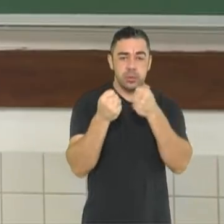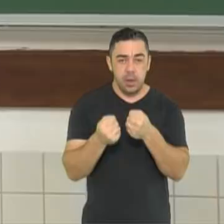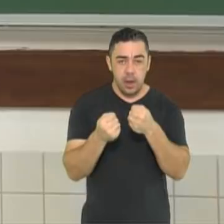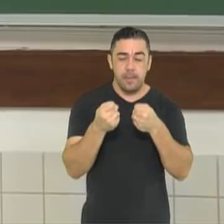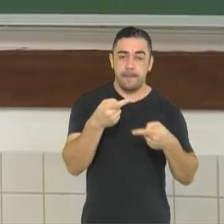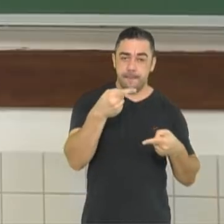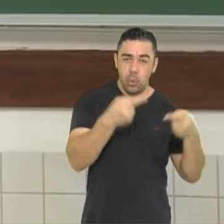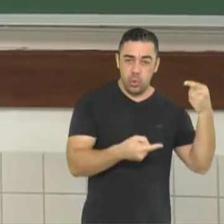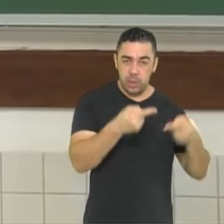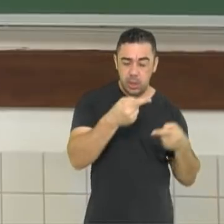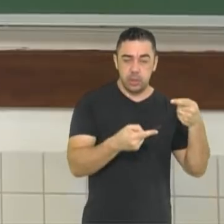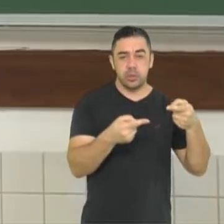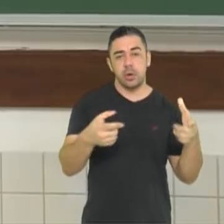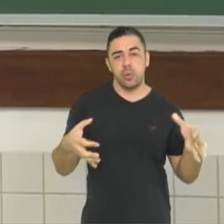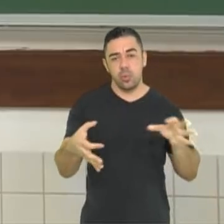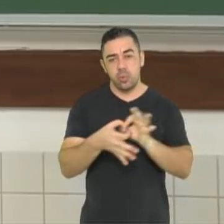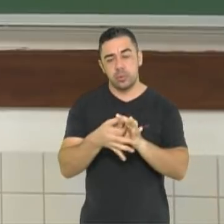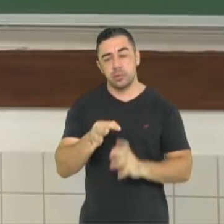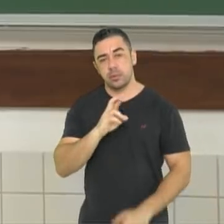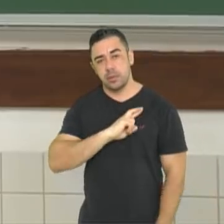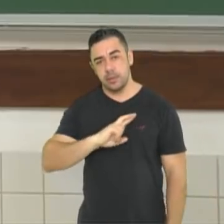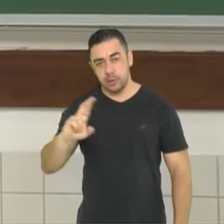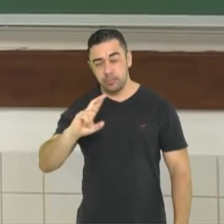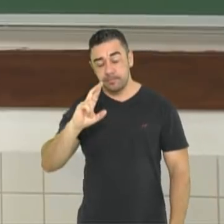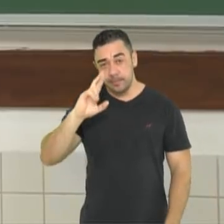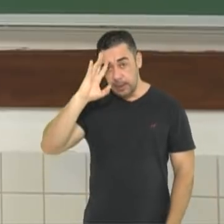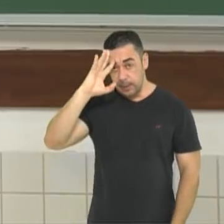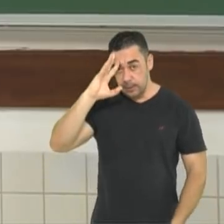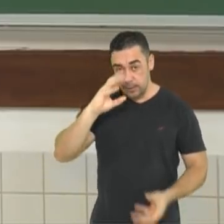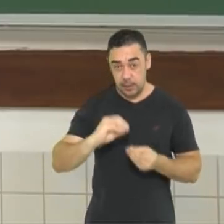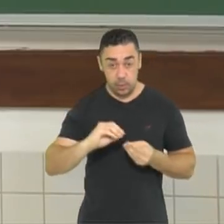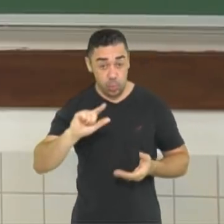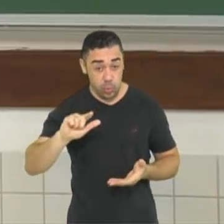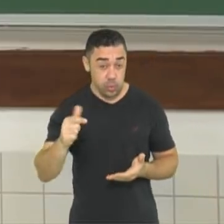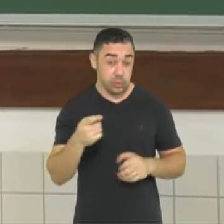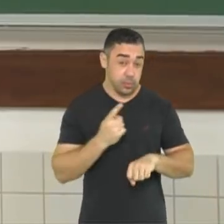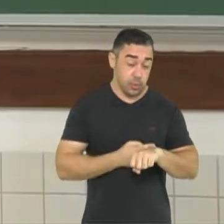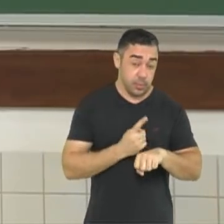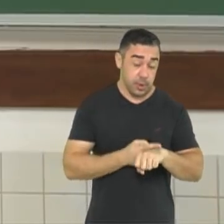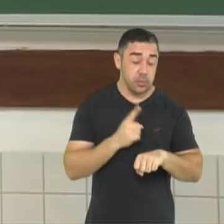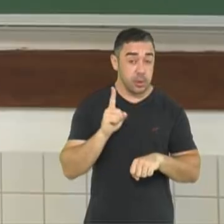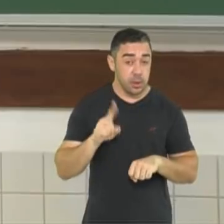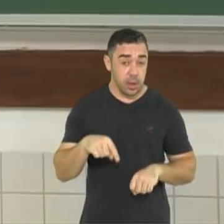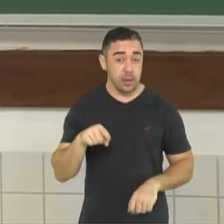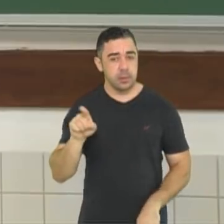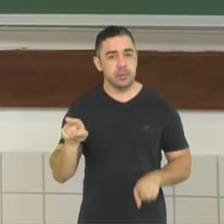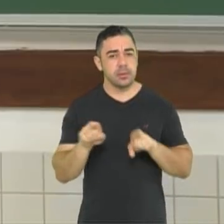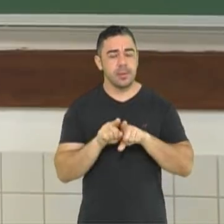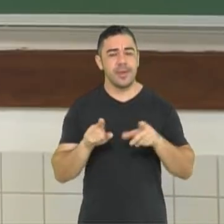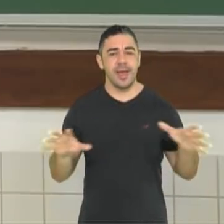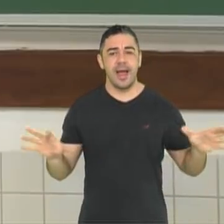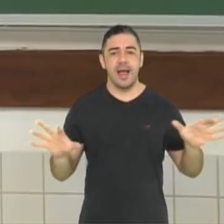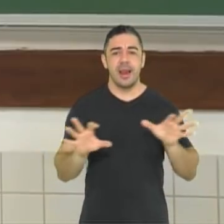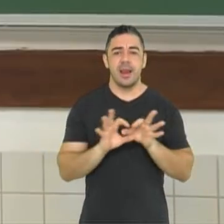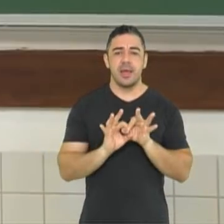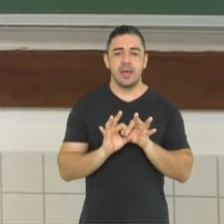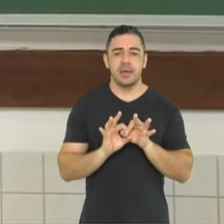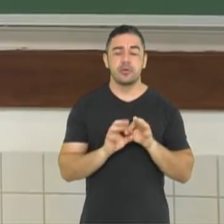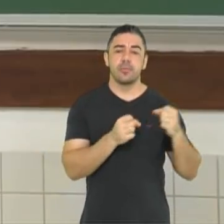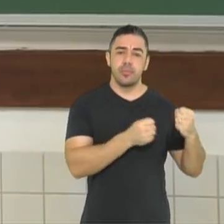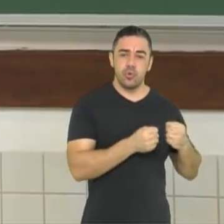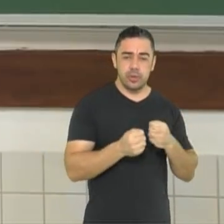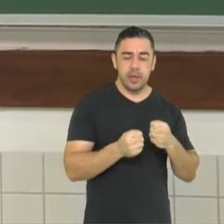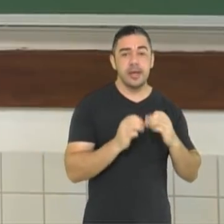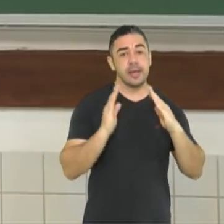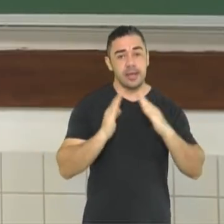poder religioso, e poderíamos entender que um outro momento da história que simbolicamente representa a aliança entre o poder da igreja